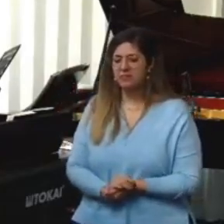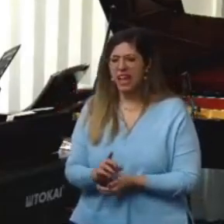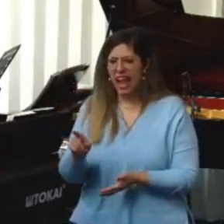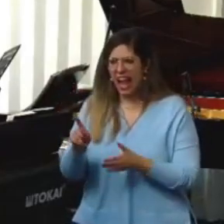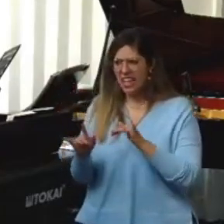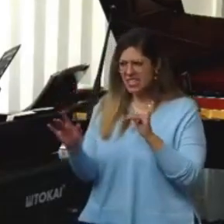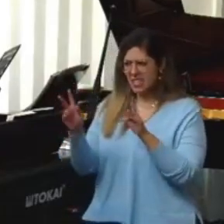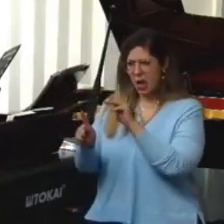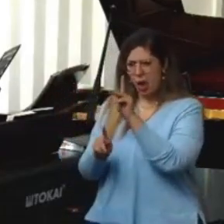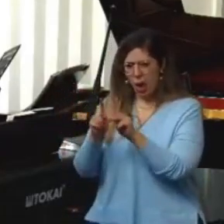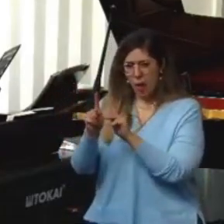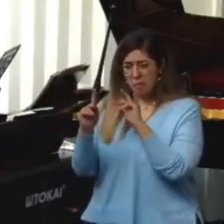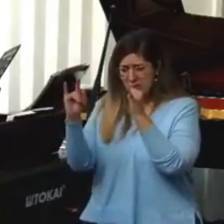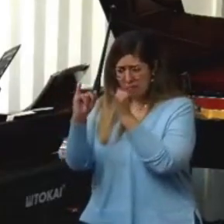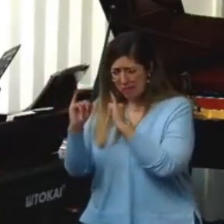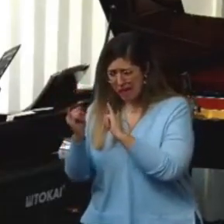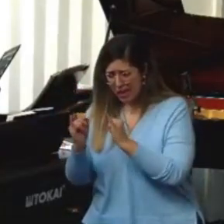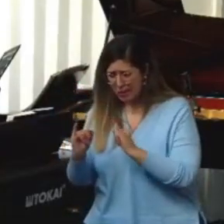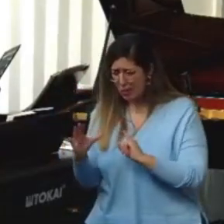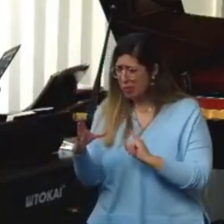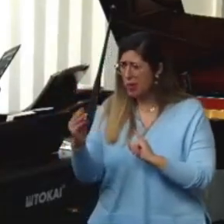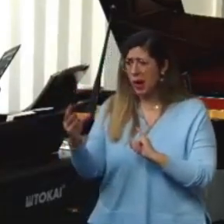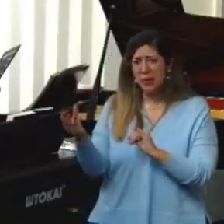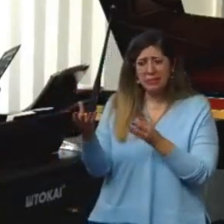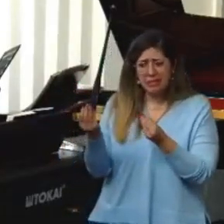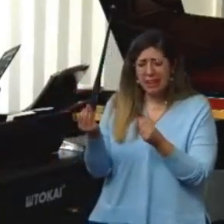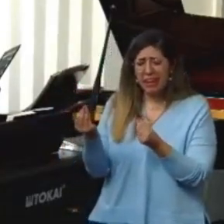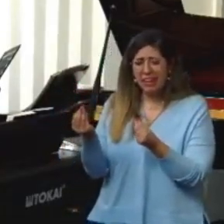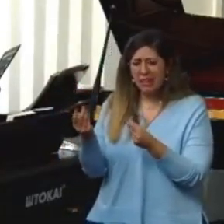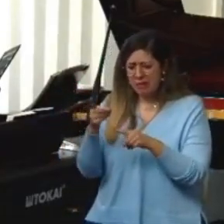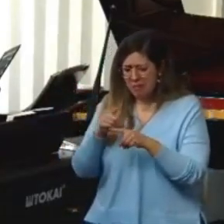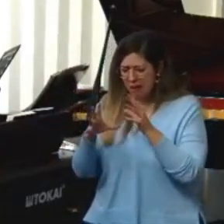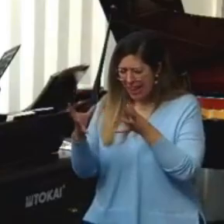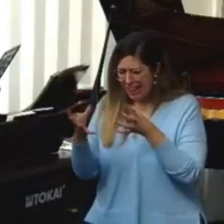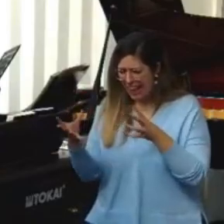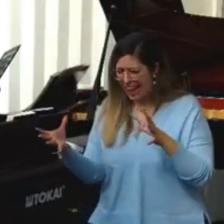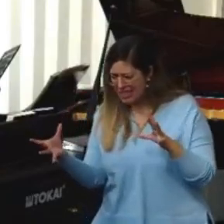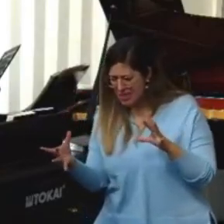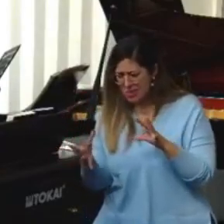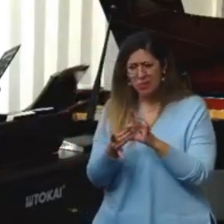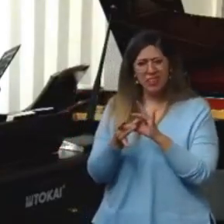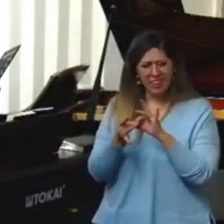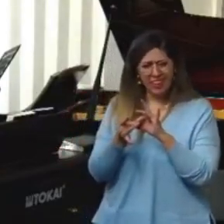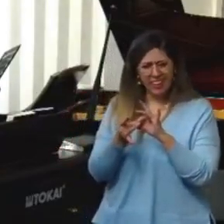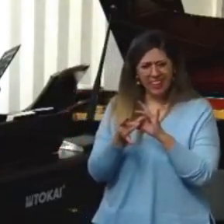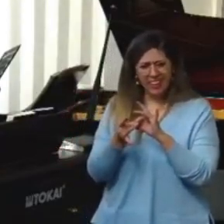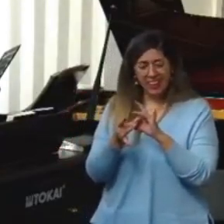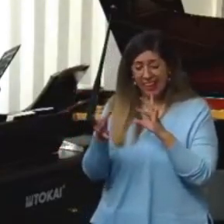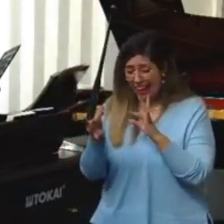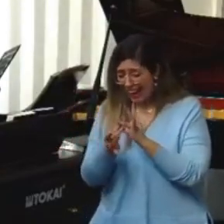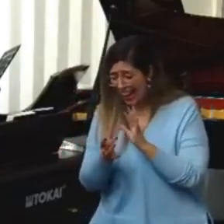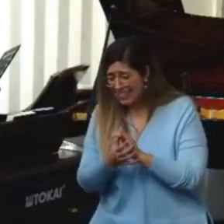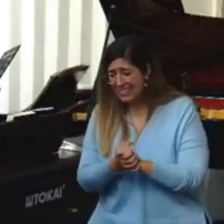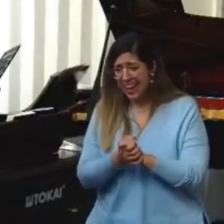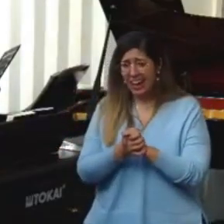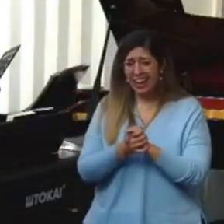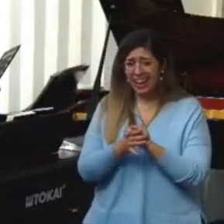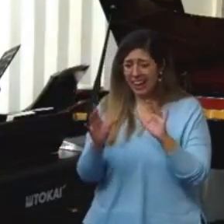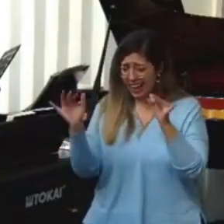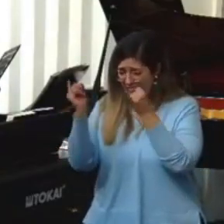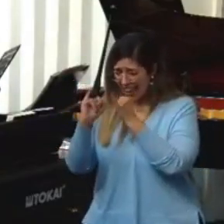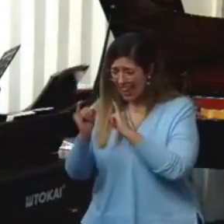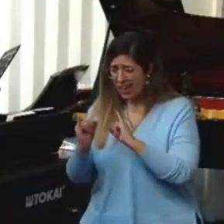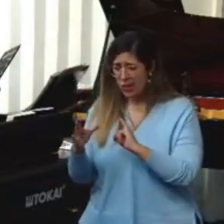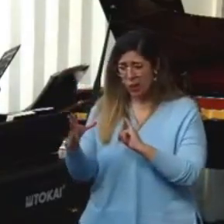estes povos que estão nos causando este mal agora? Mas é o caminho dele, ele segue para dentro dos filisteus. É